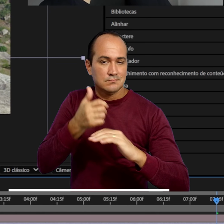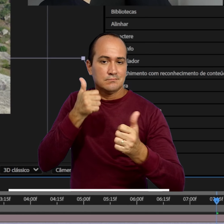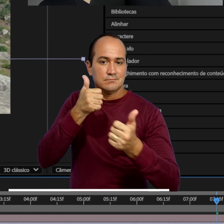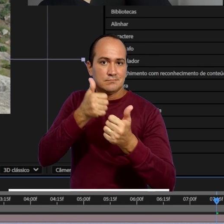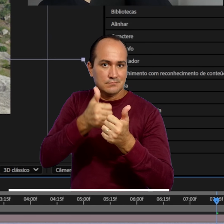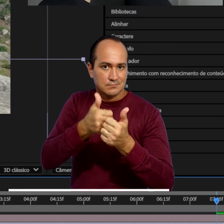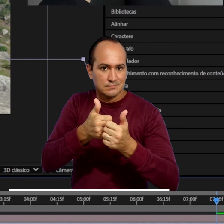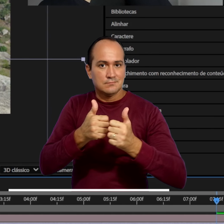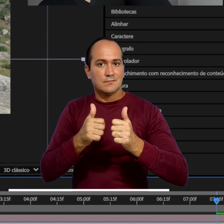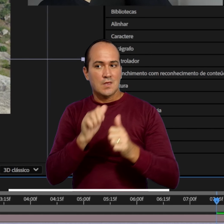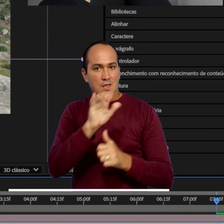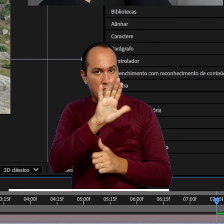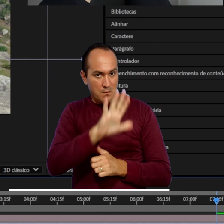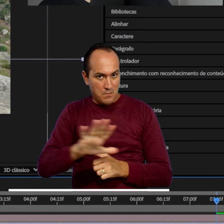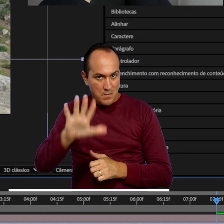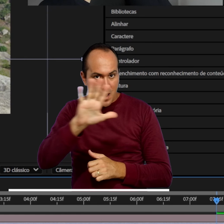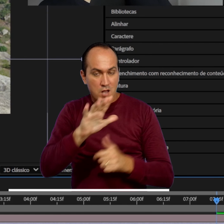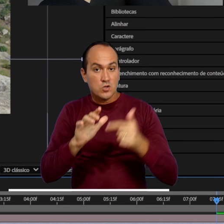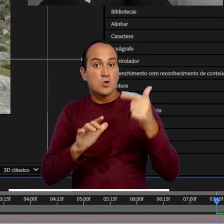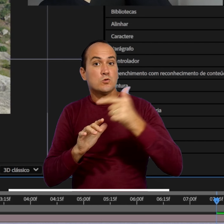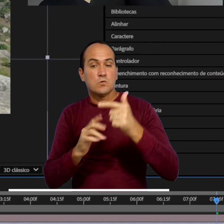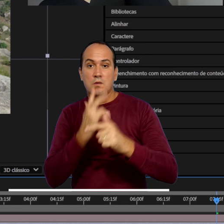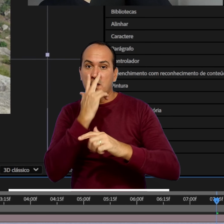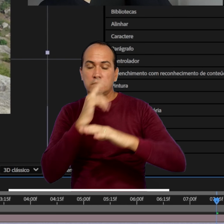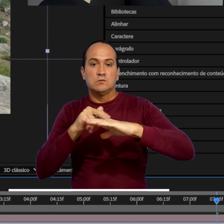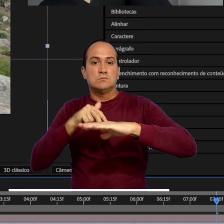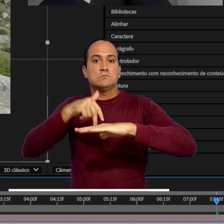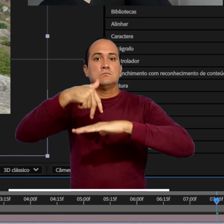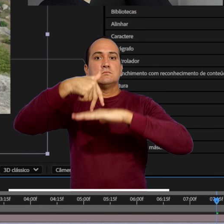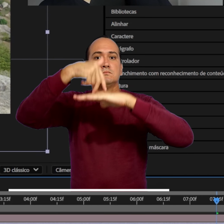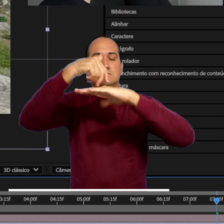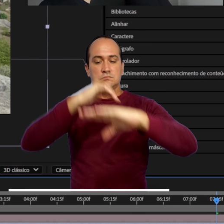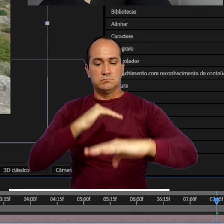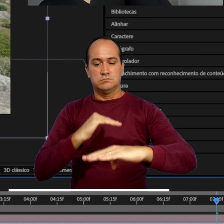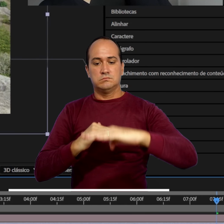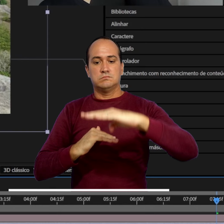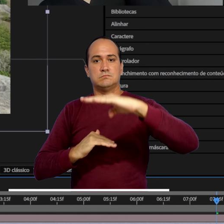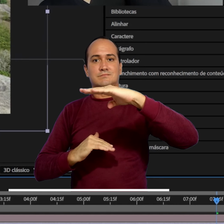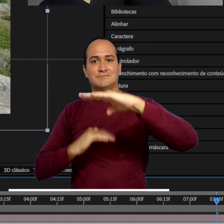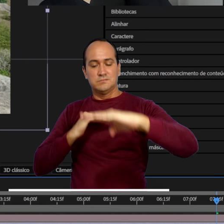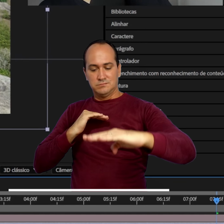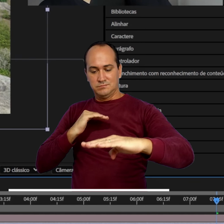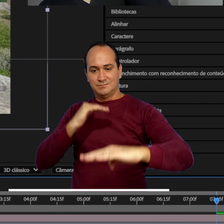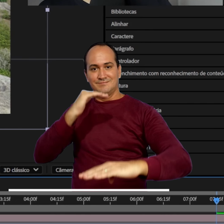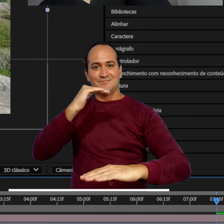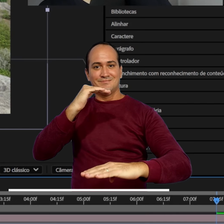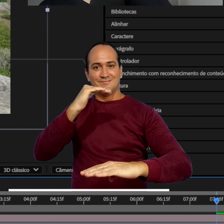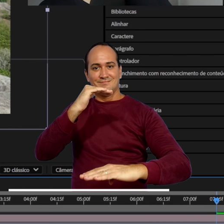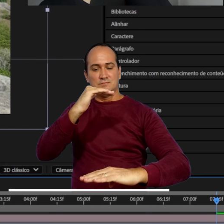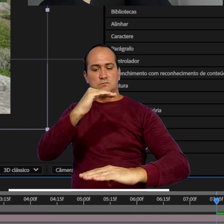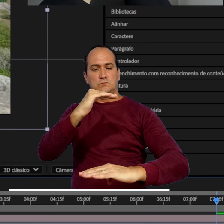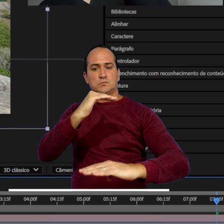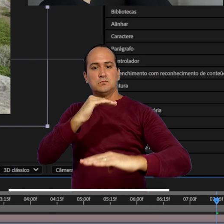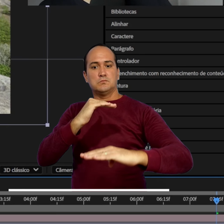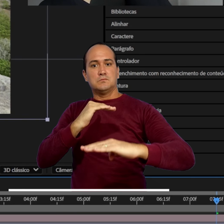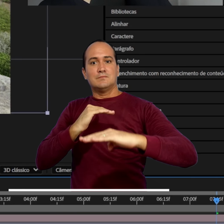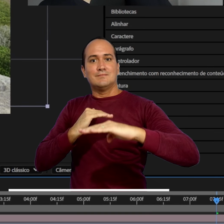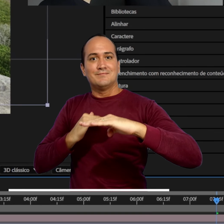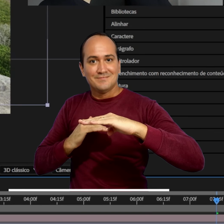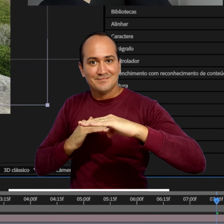borda. E essa imagem de segundo plano vai dar a impressão que ela subiu, certo? Porque eu estou chegando mais perto da